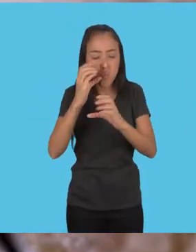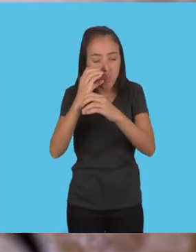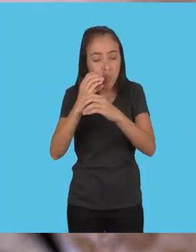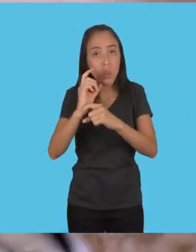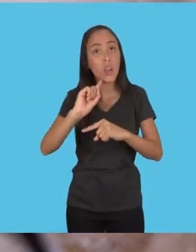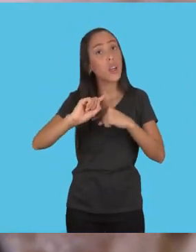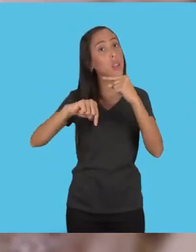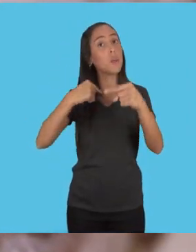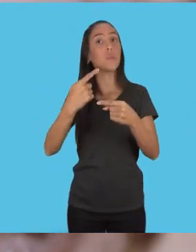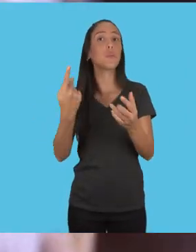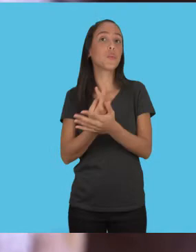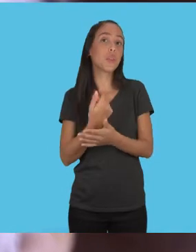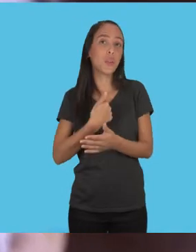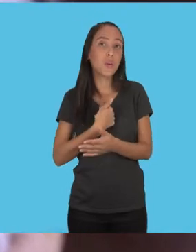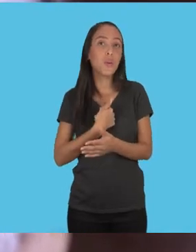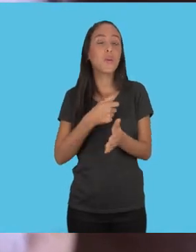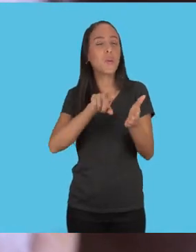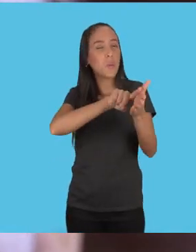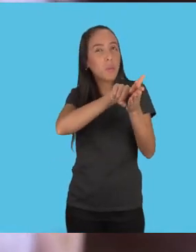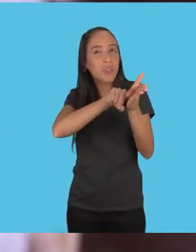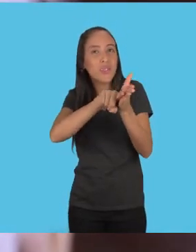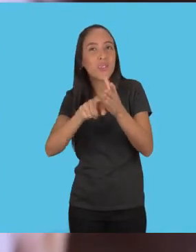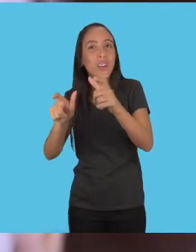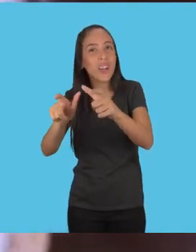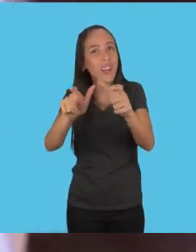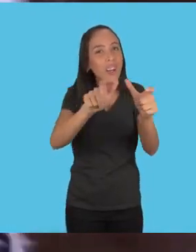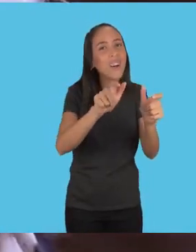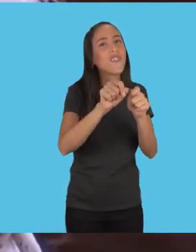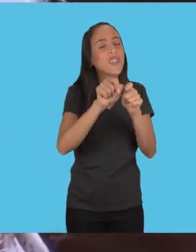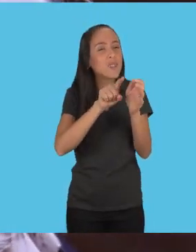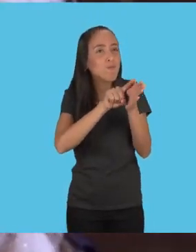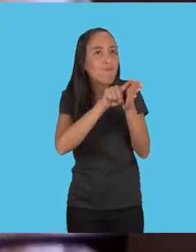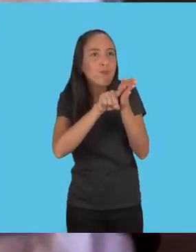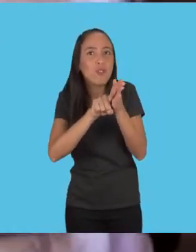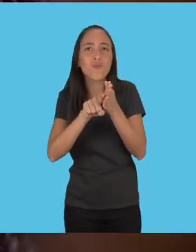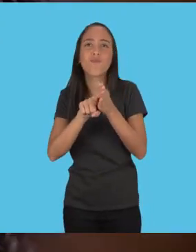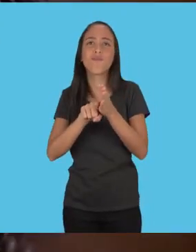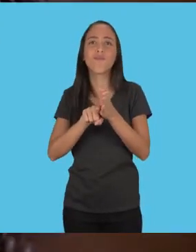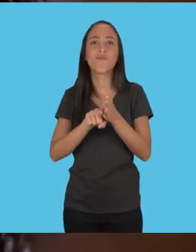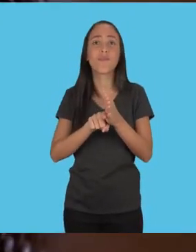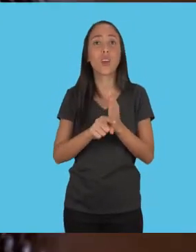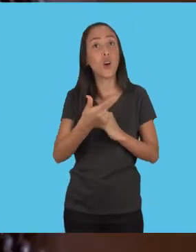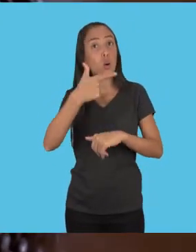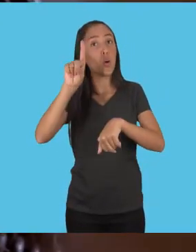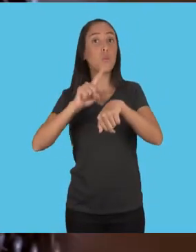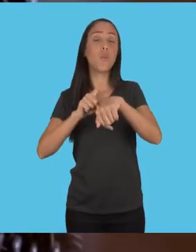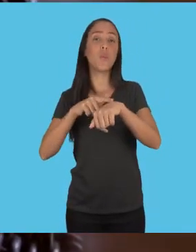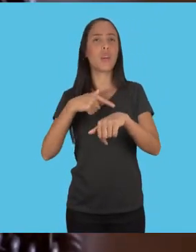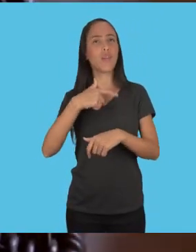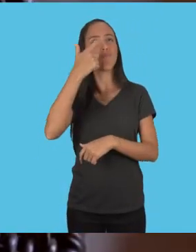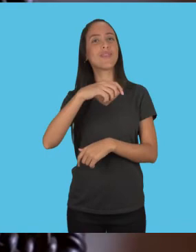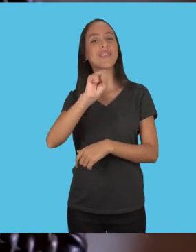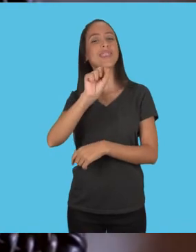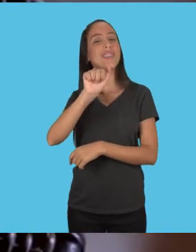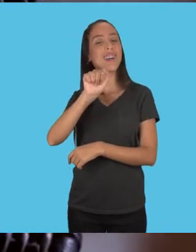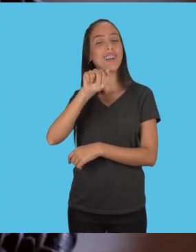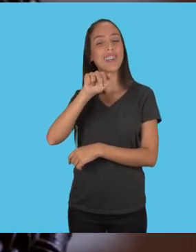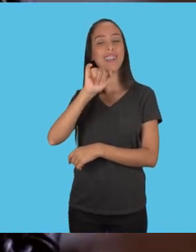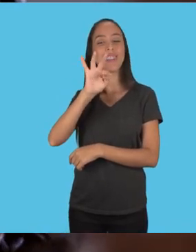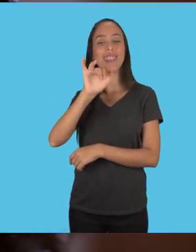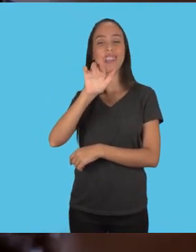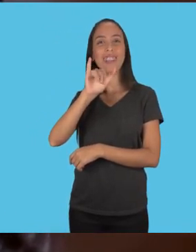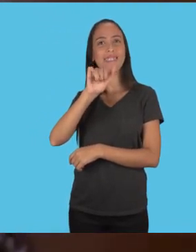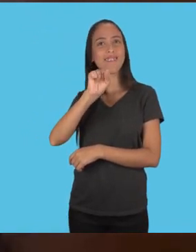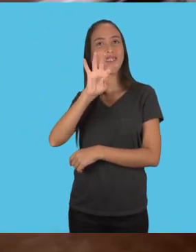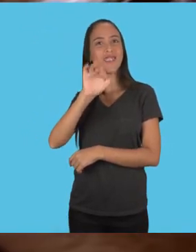que eu fui pesquisador de campo, fazendo inquéritos e tudo mais. Outras vezes eu fui sanitarista, quer dizer, eu